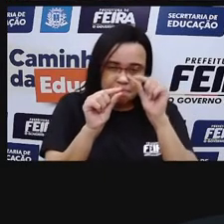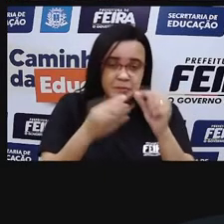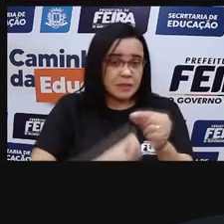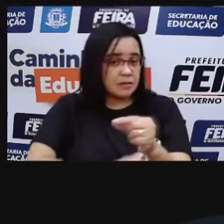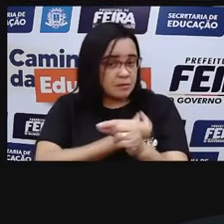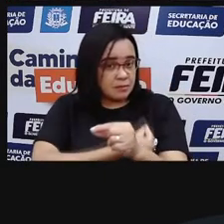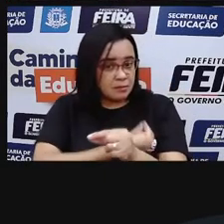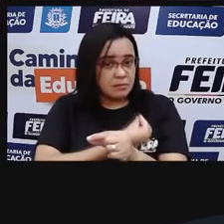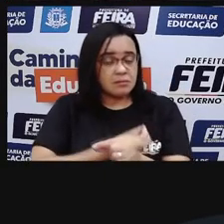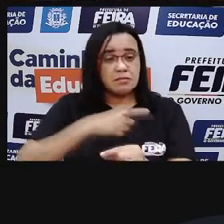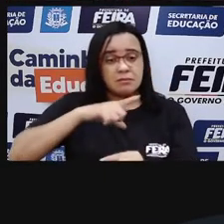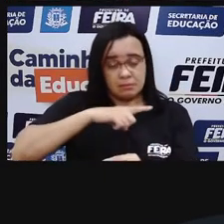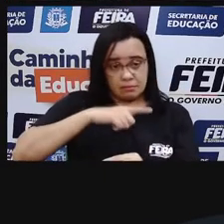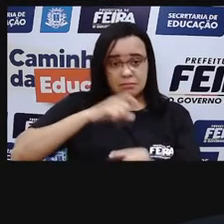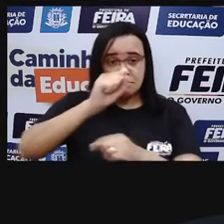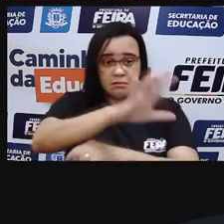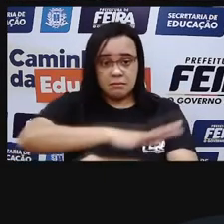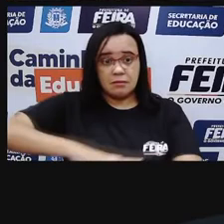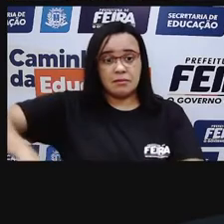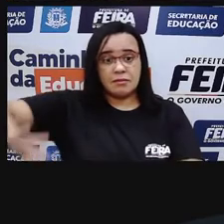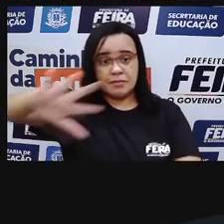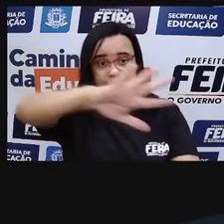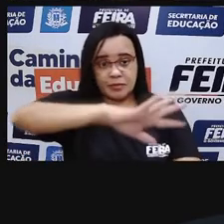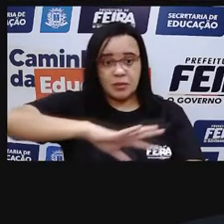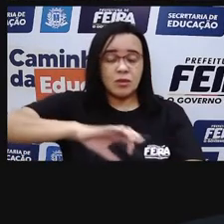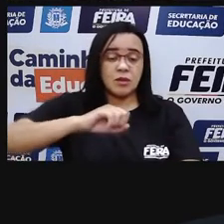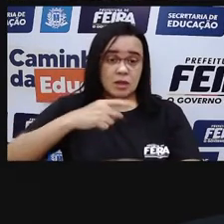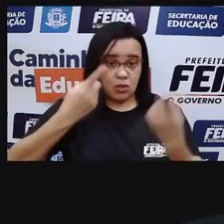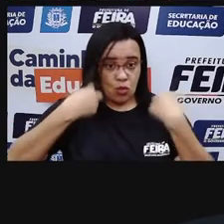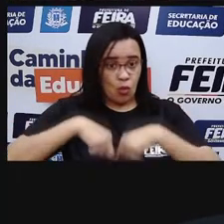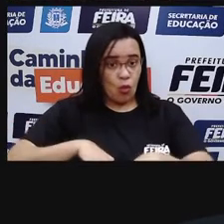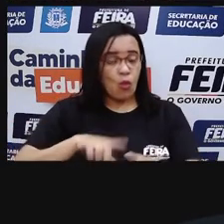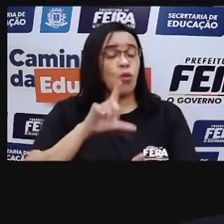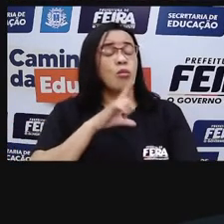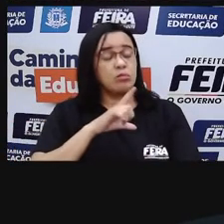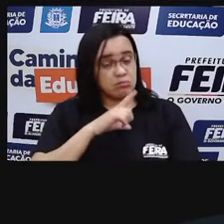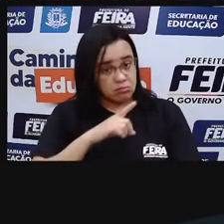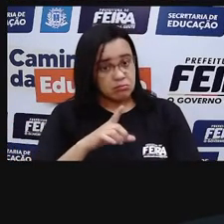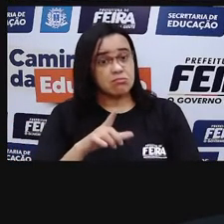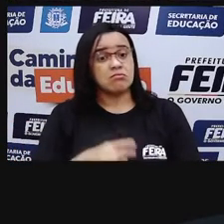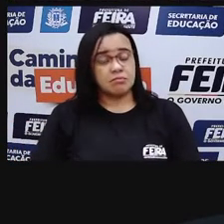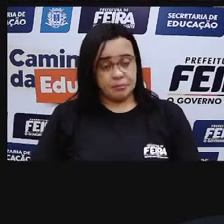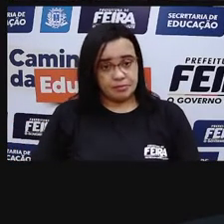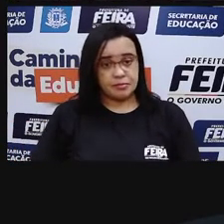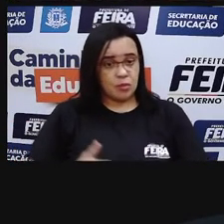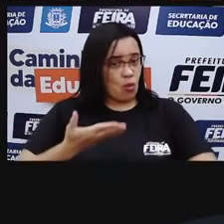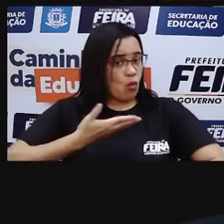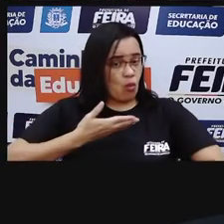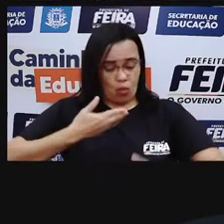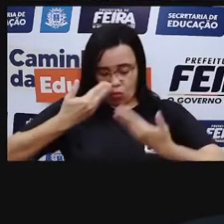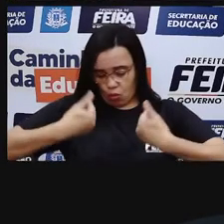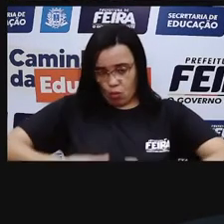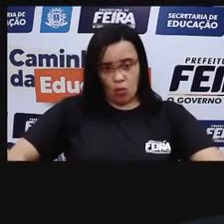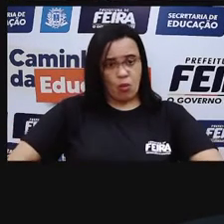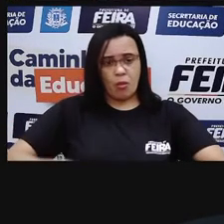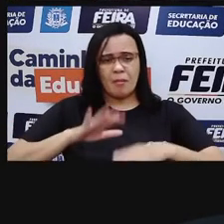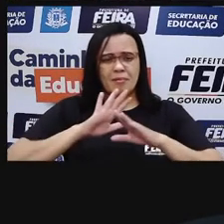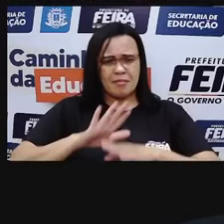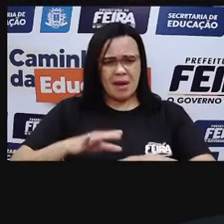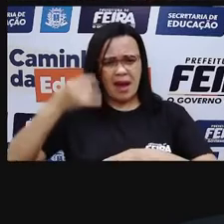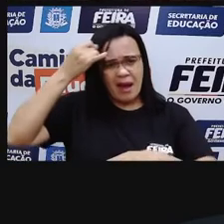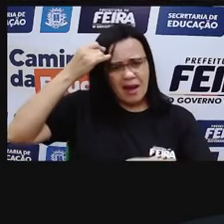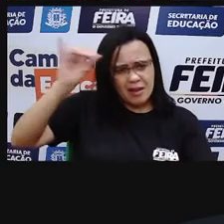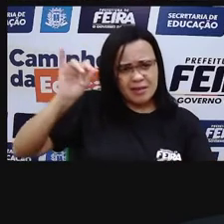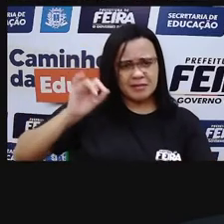no ambiente e ao redor do nosso corpo também. E o que é que o nosso corpo faz para combater